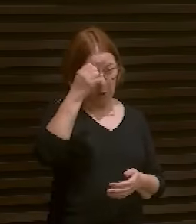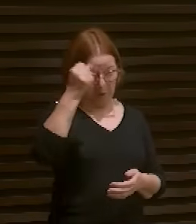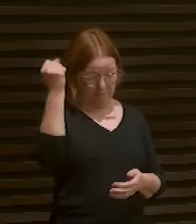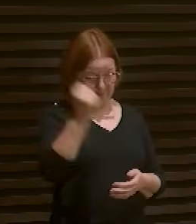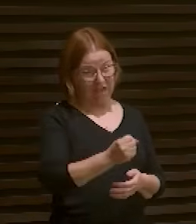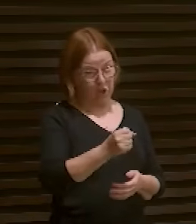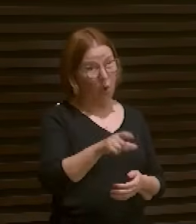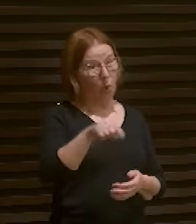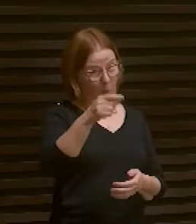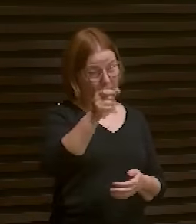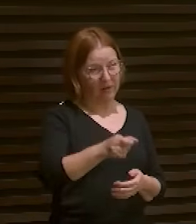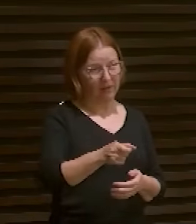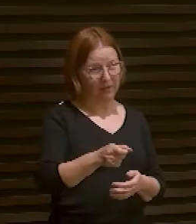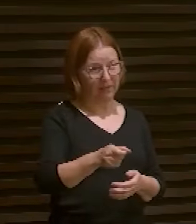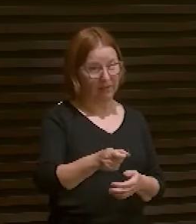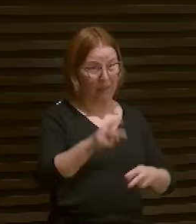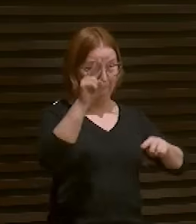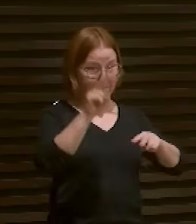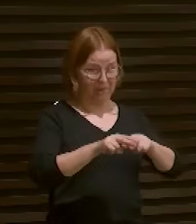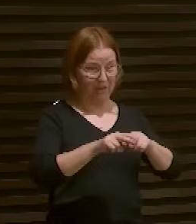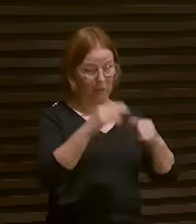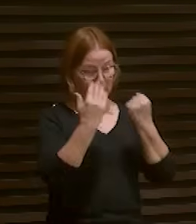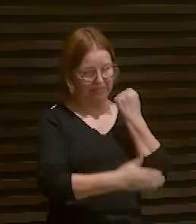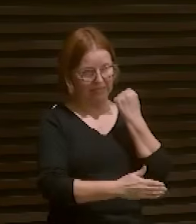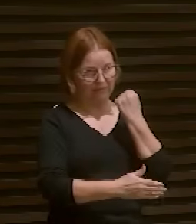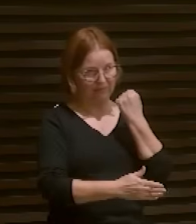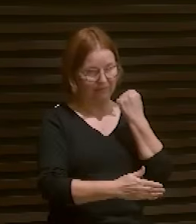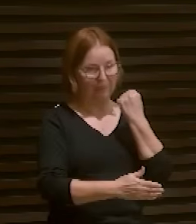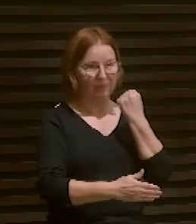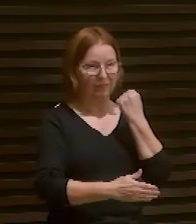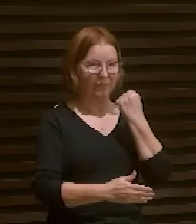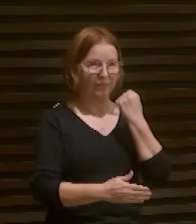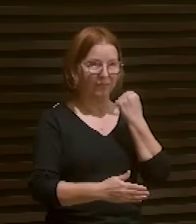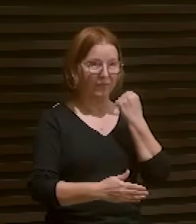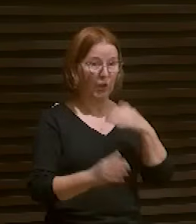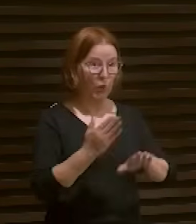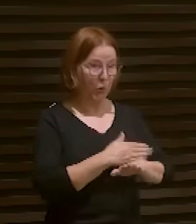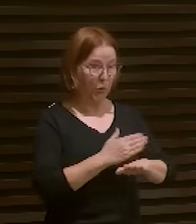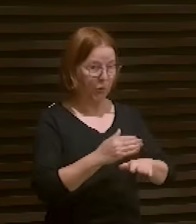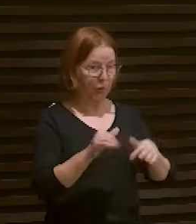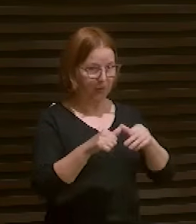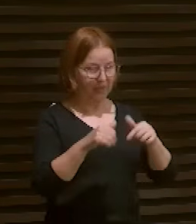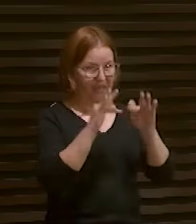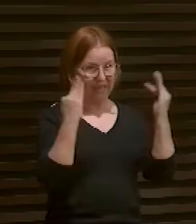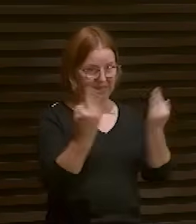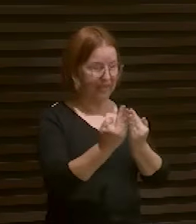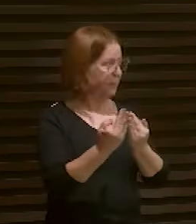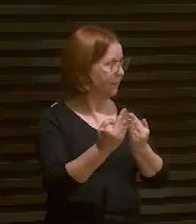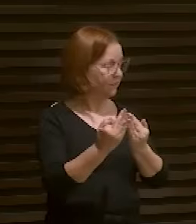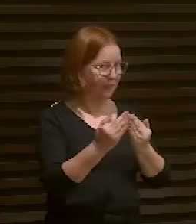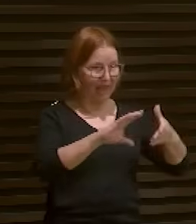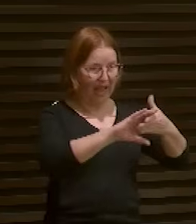ele é julgado como assassino, ele é condenado. E aí o costume dessa tribo, eles pegam a mão